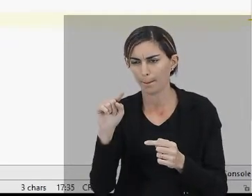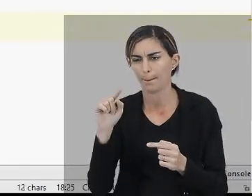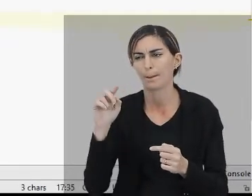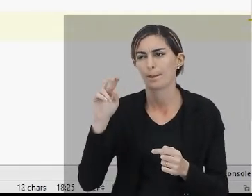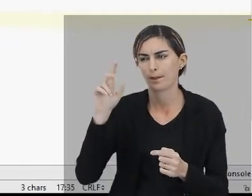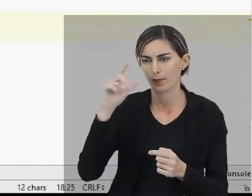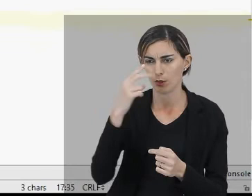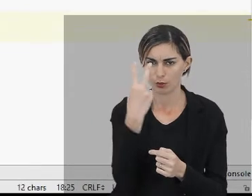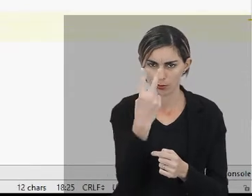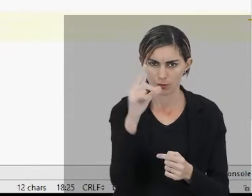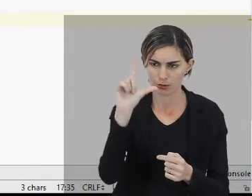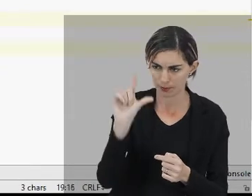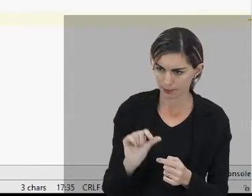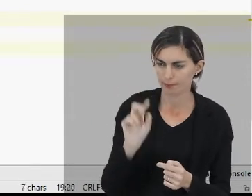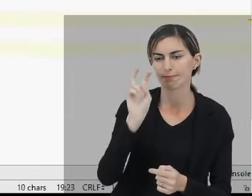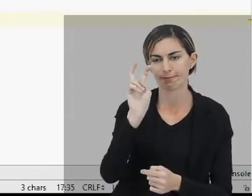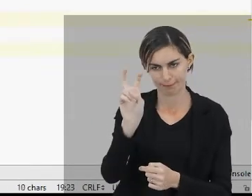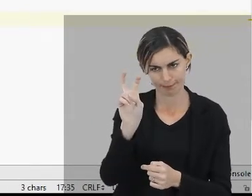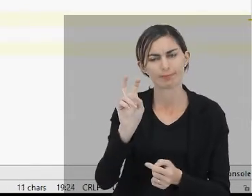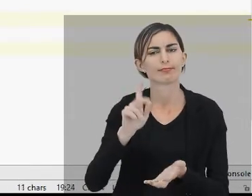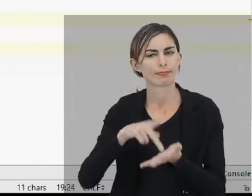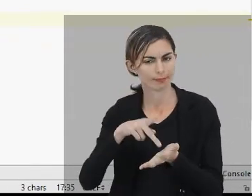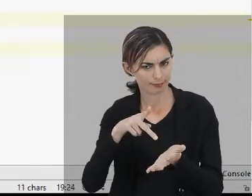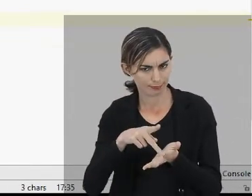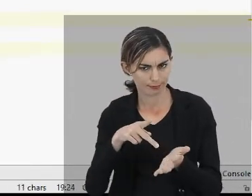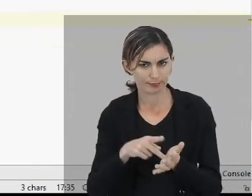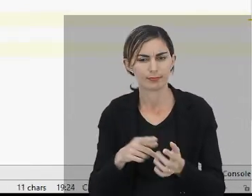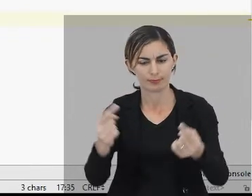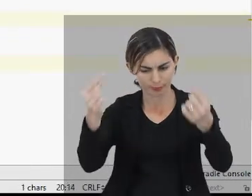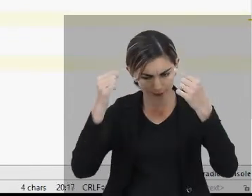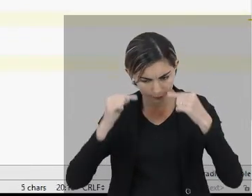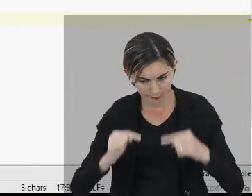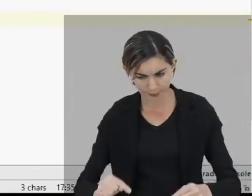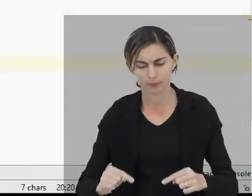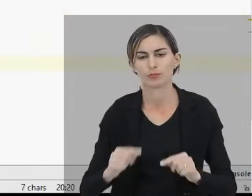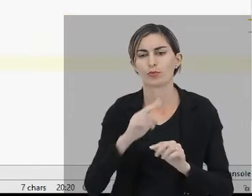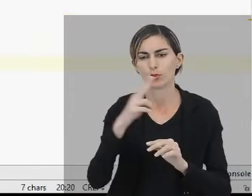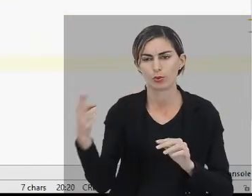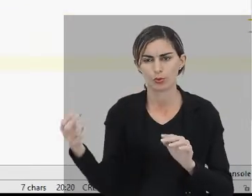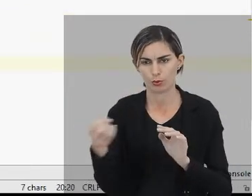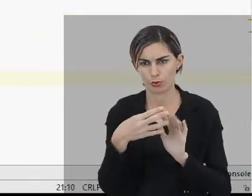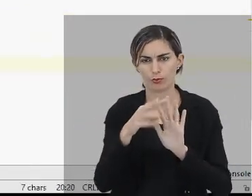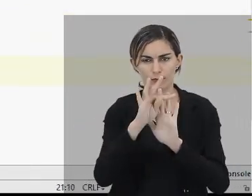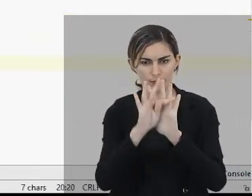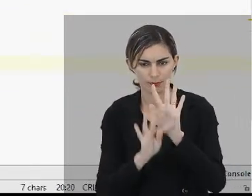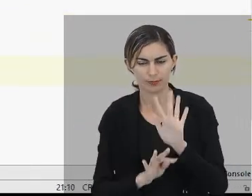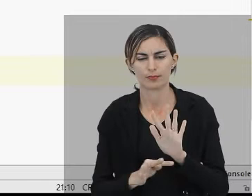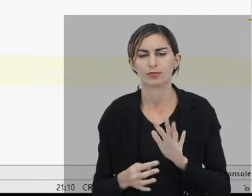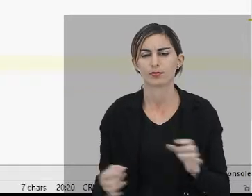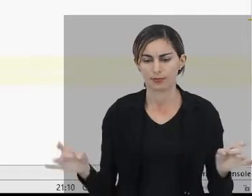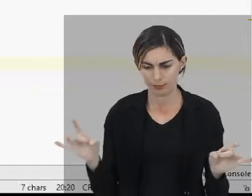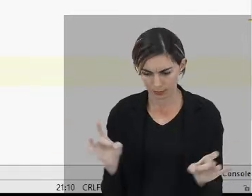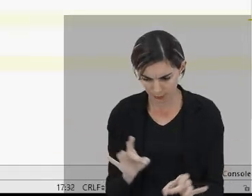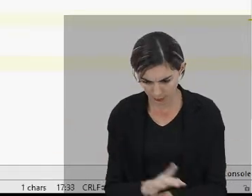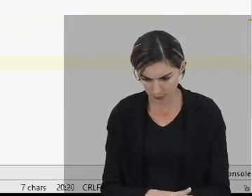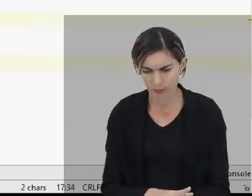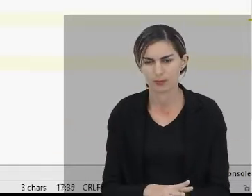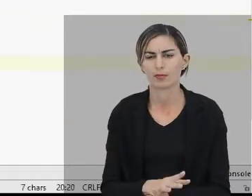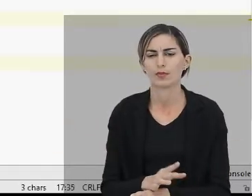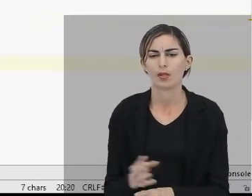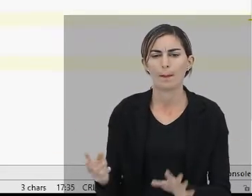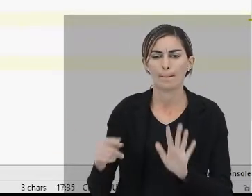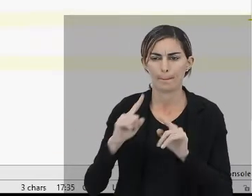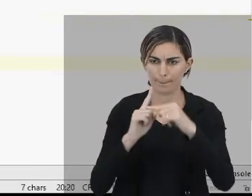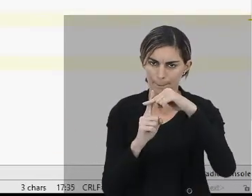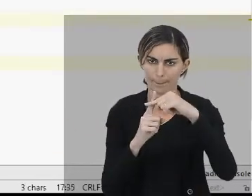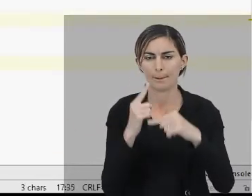ele cria um novo botão, ele adiciona o texto e ele adiciona ao layout. Terminou, ele